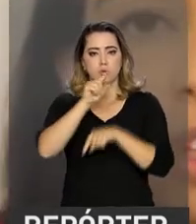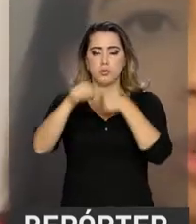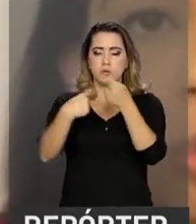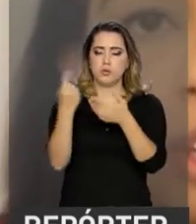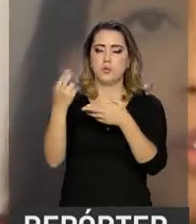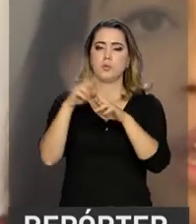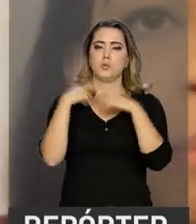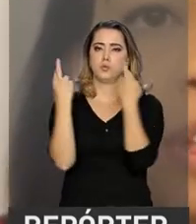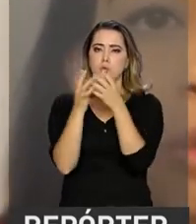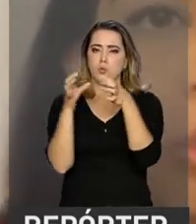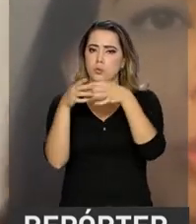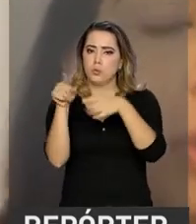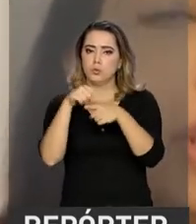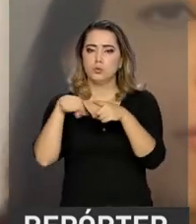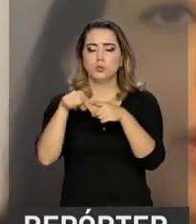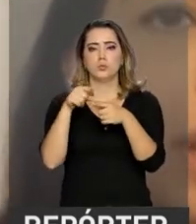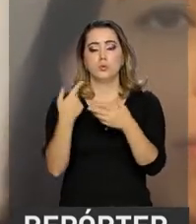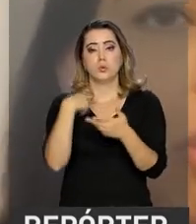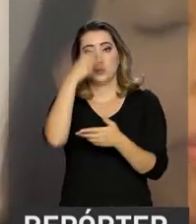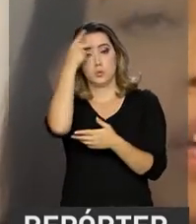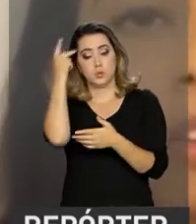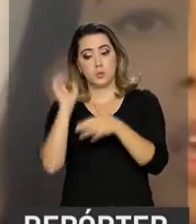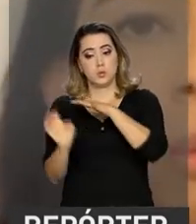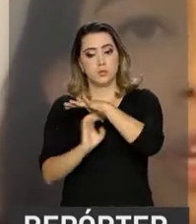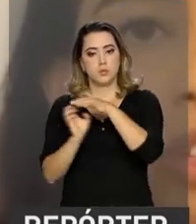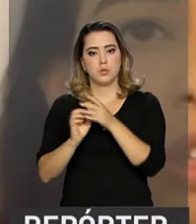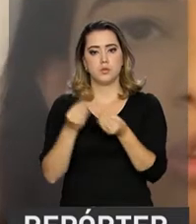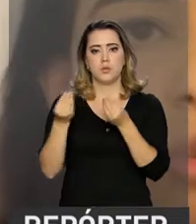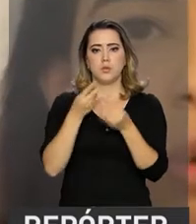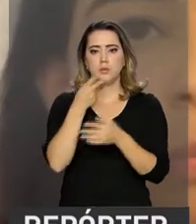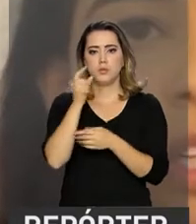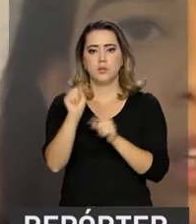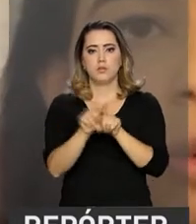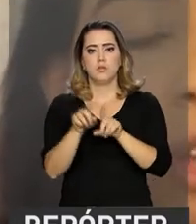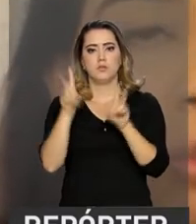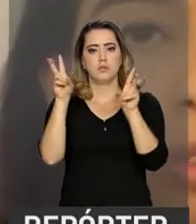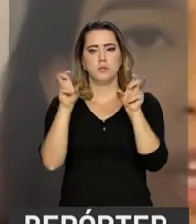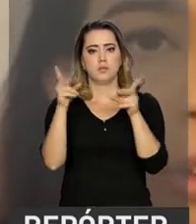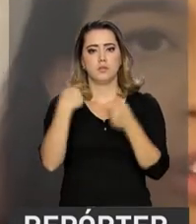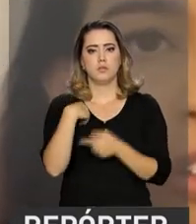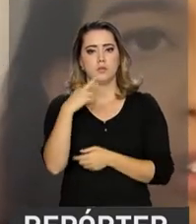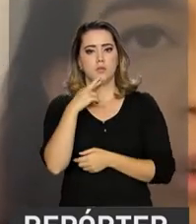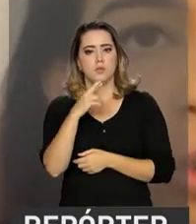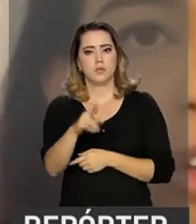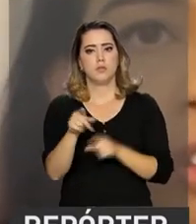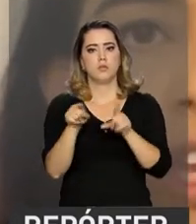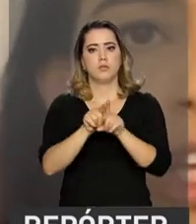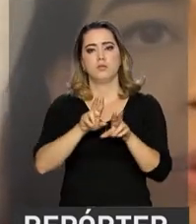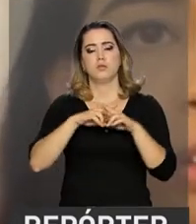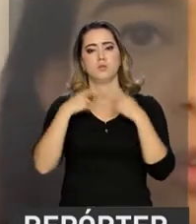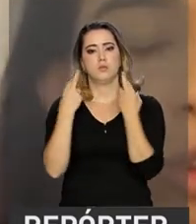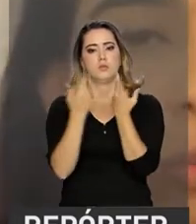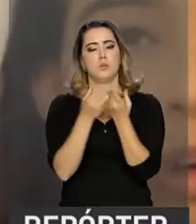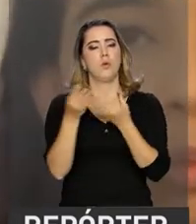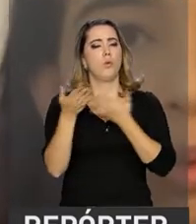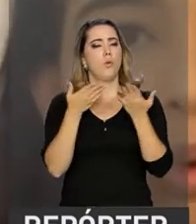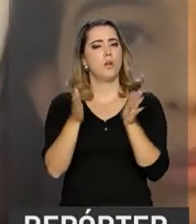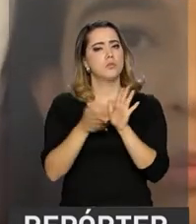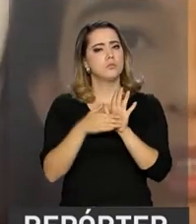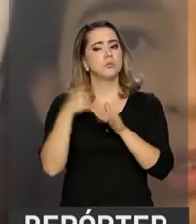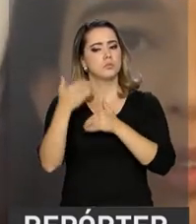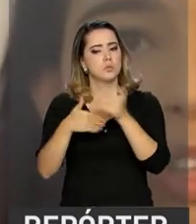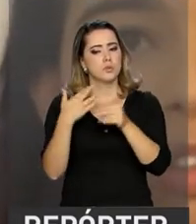com investidores. Ministro, o senhor poderia falar um pouco mais para a gente sobre o resultado dessas reuniões e quais são os seus